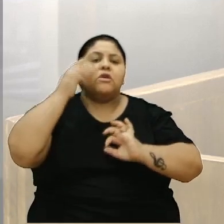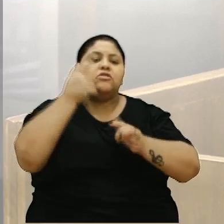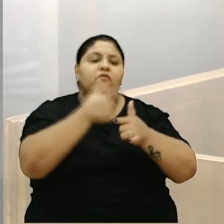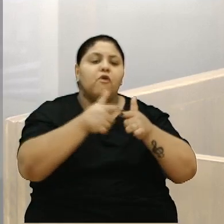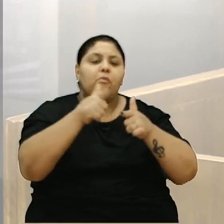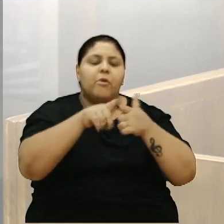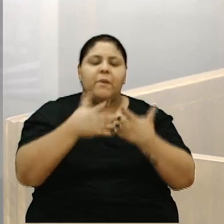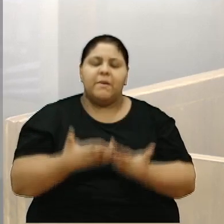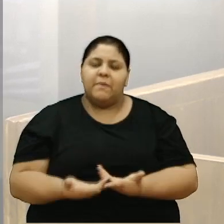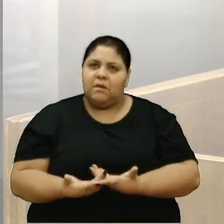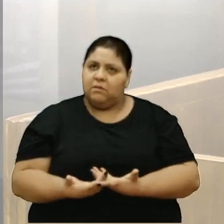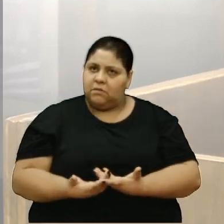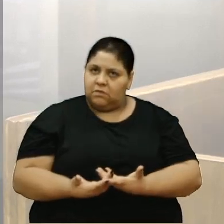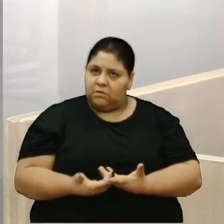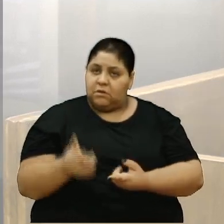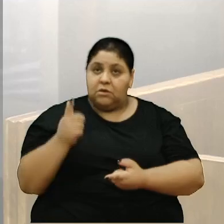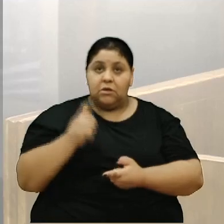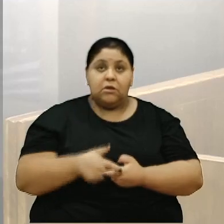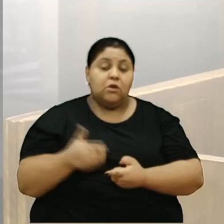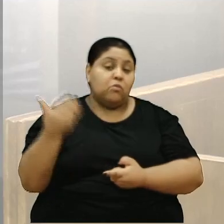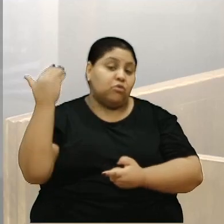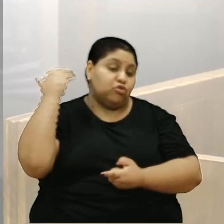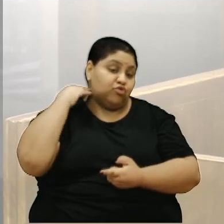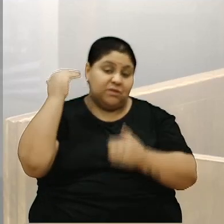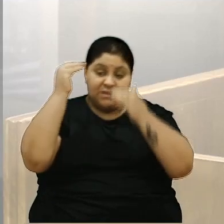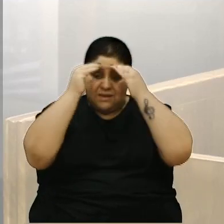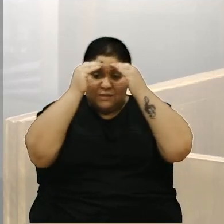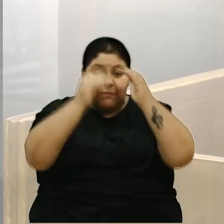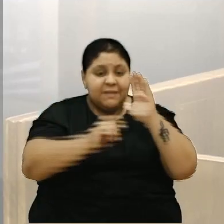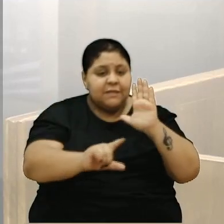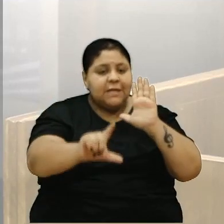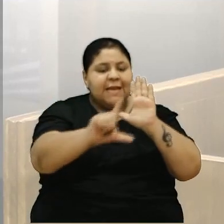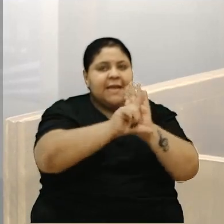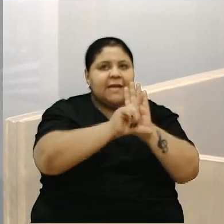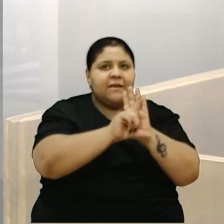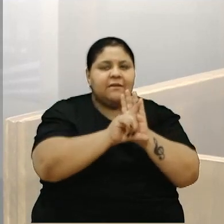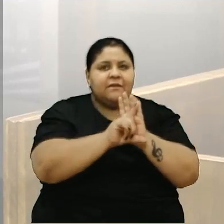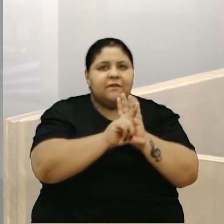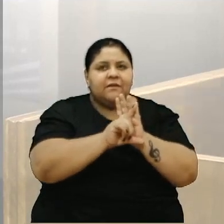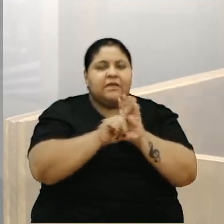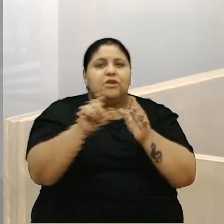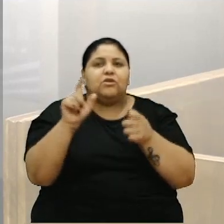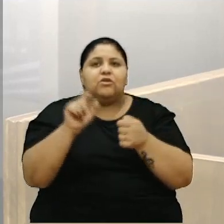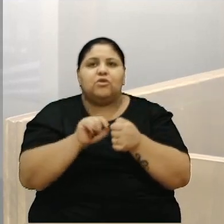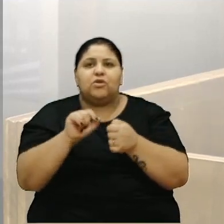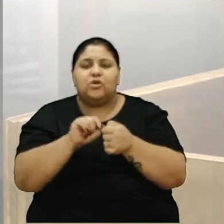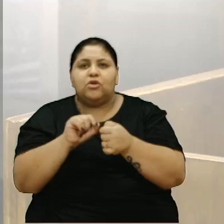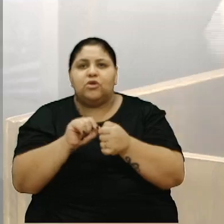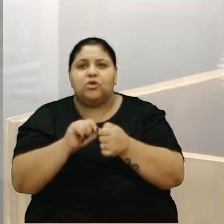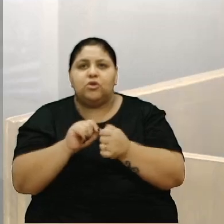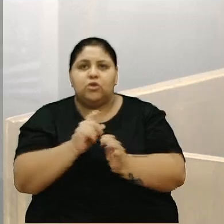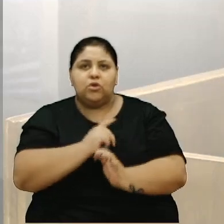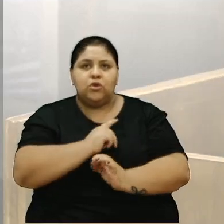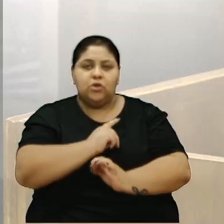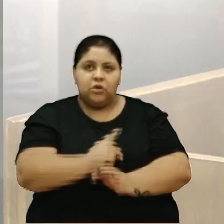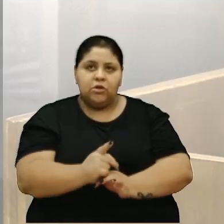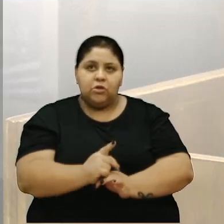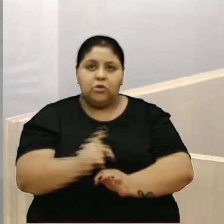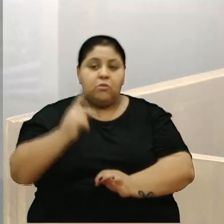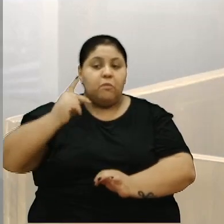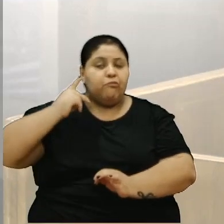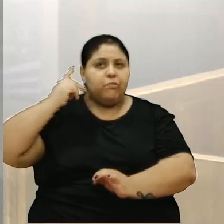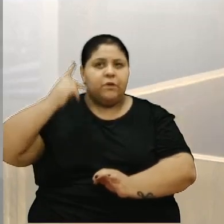problema? Porque os juízes estão respeitando a lei, que foi feita com o presidente, com o